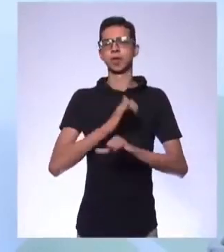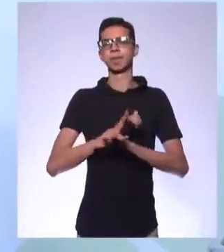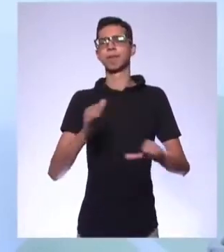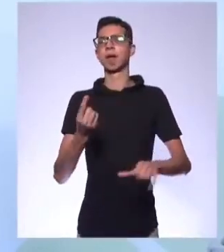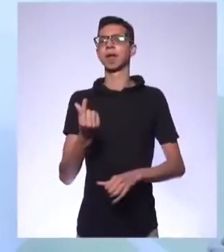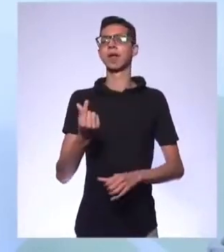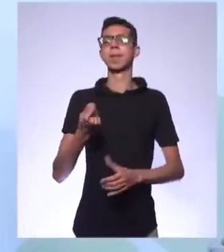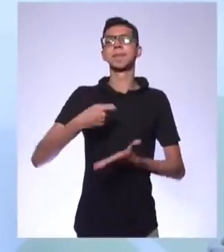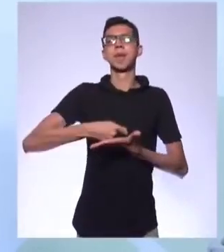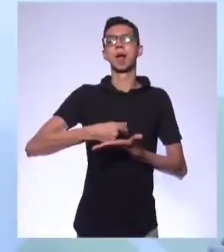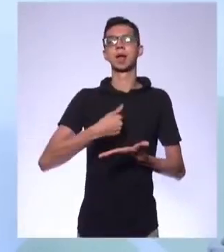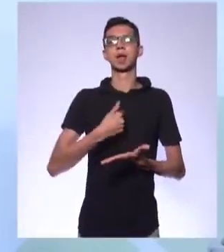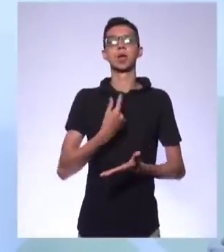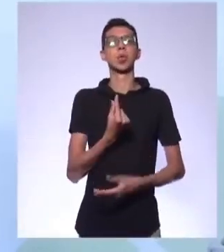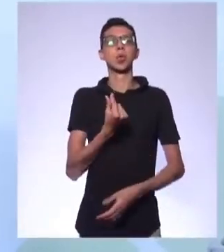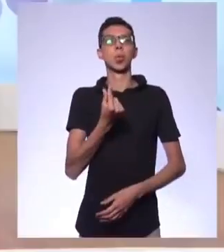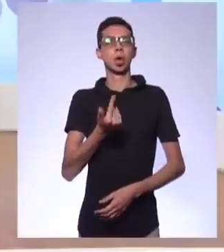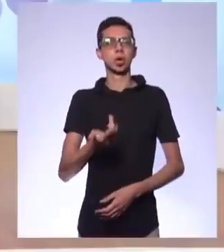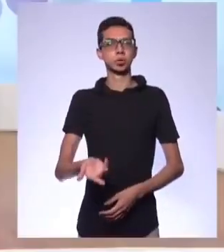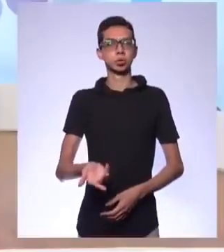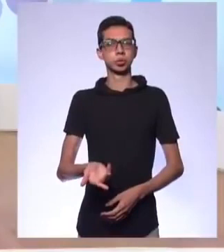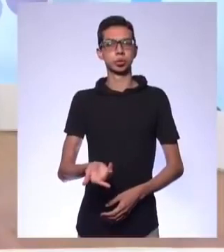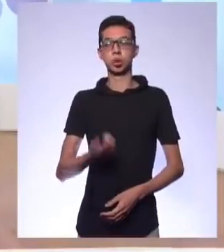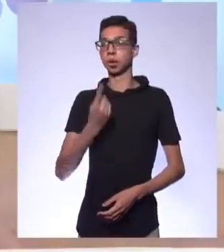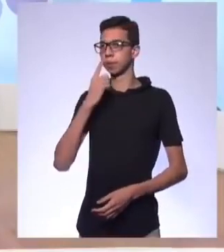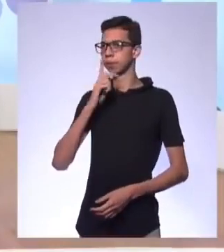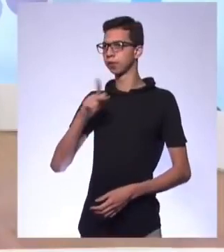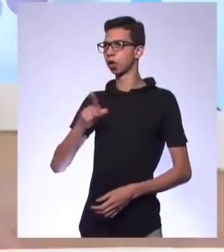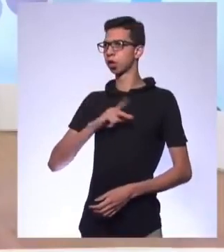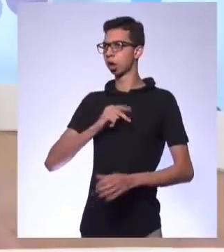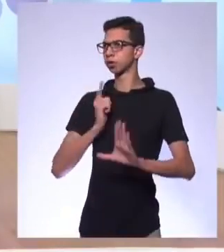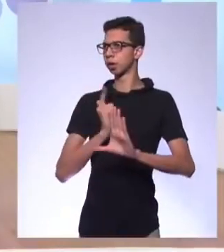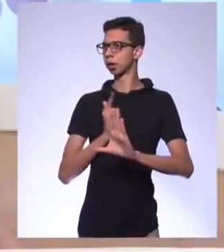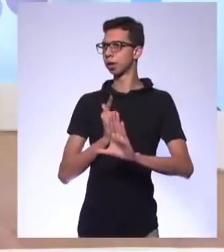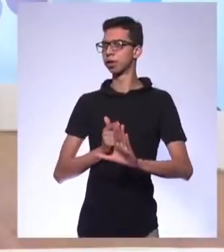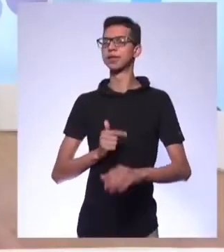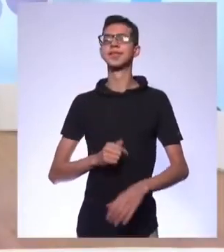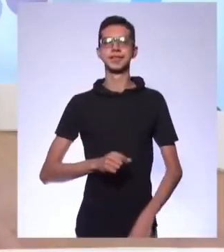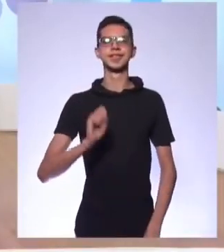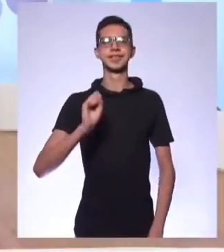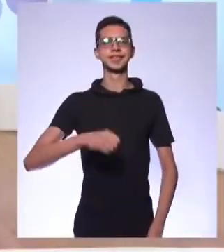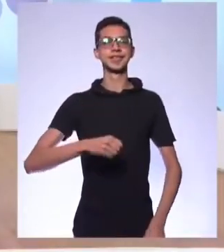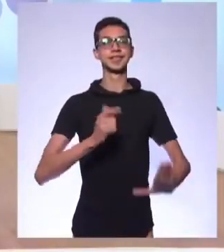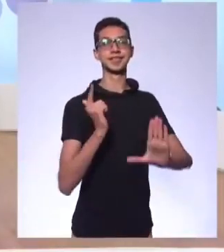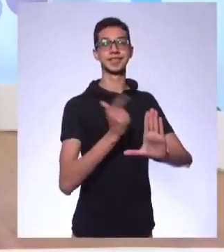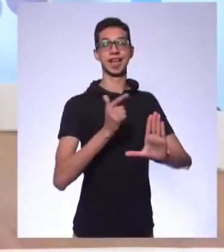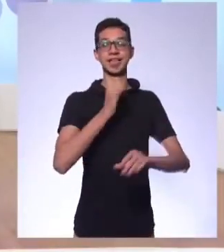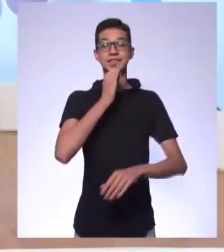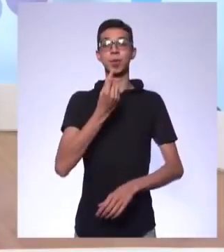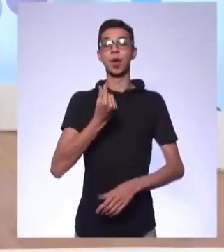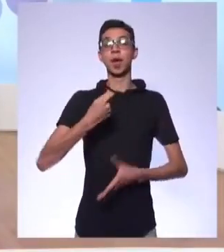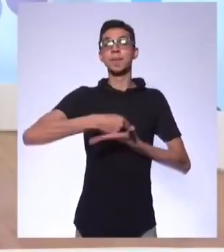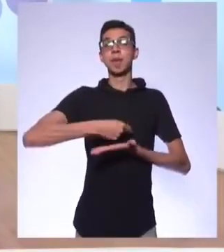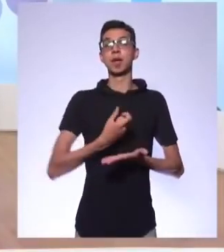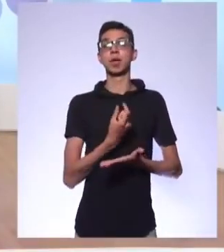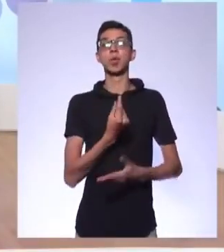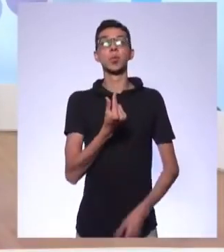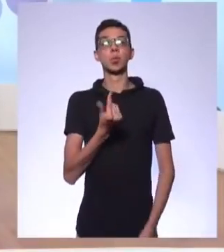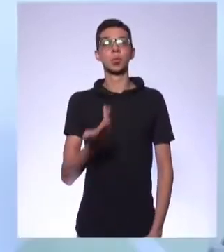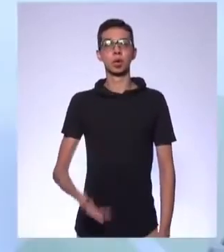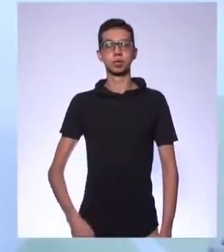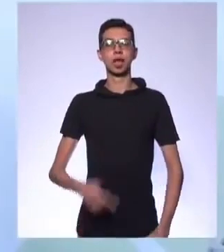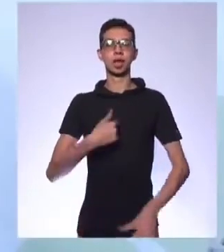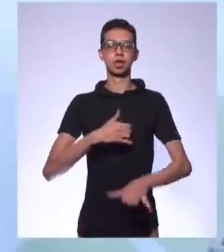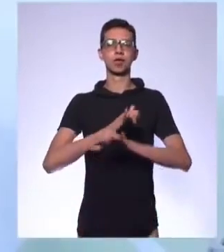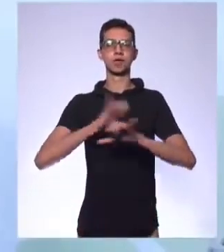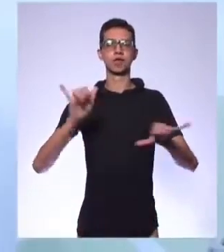pagar para eu falar daquele produto. Olha a crítica. A crítica, caramba, né? A crítica. O quanto vai me pagar para eu falar. Então, é mais, às vezes, um marketing do que realmente uma